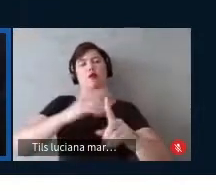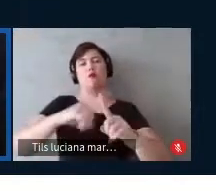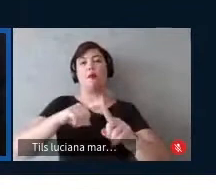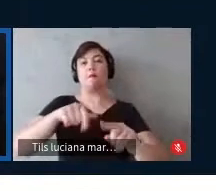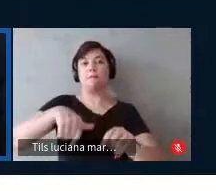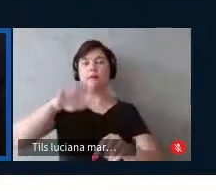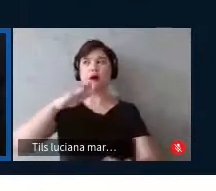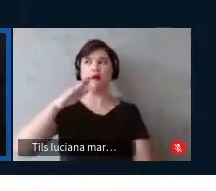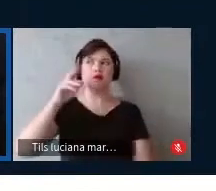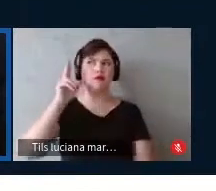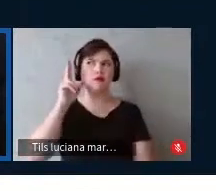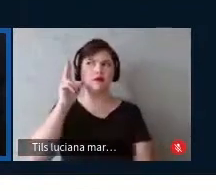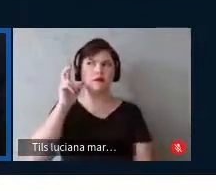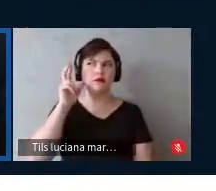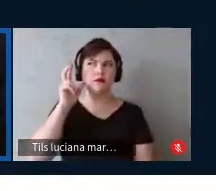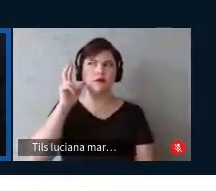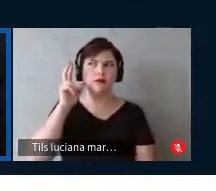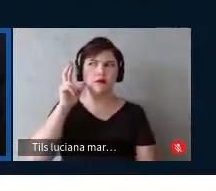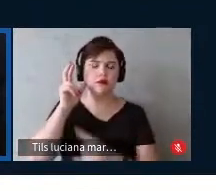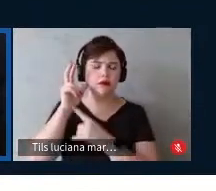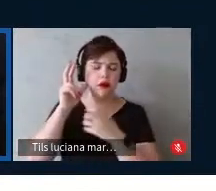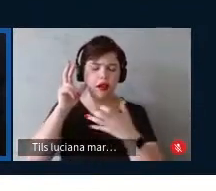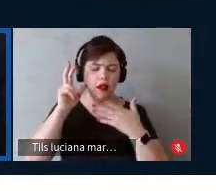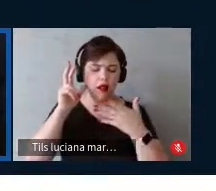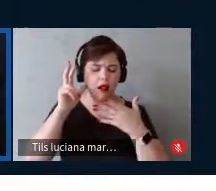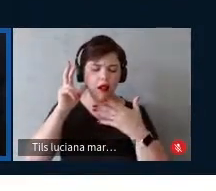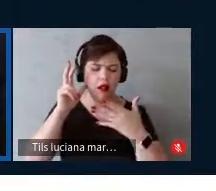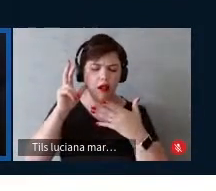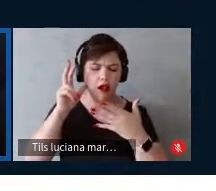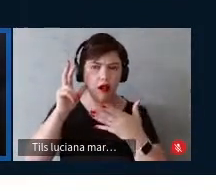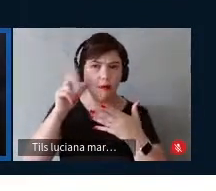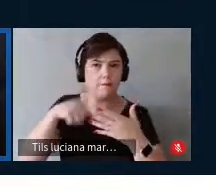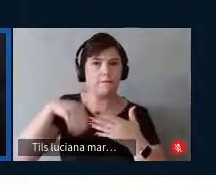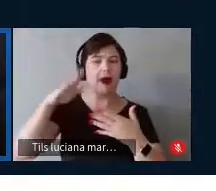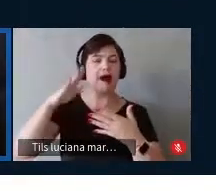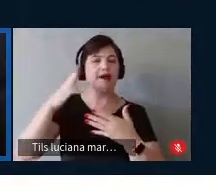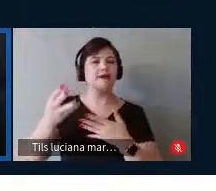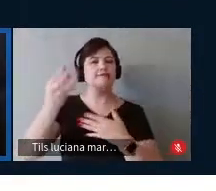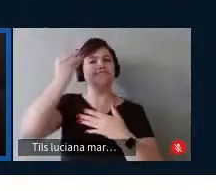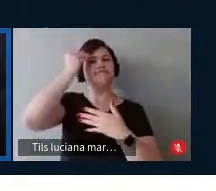esses parlamentares na sua oratória, mais ele alimenta